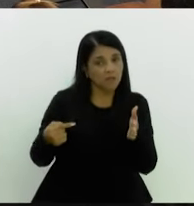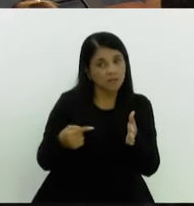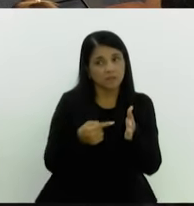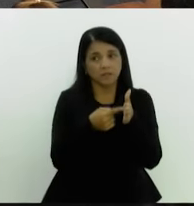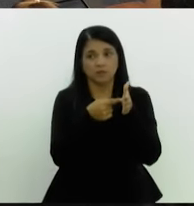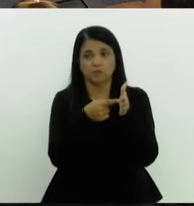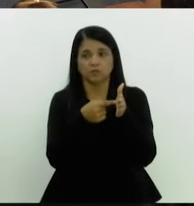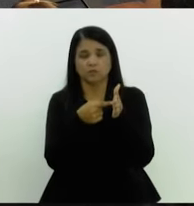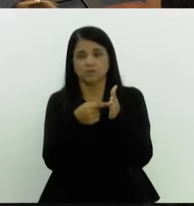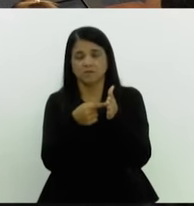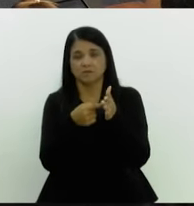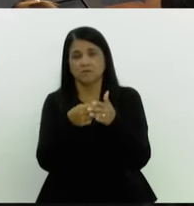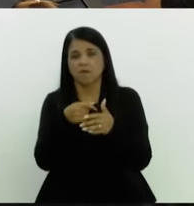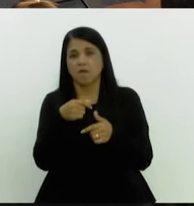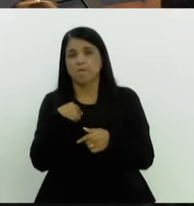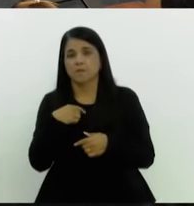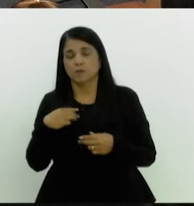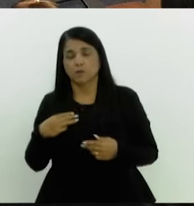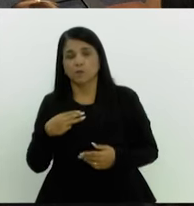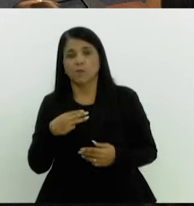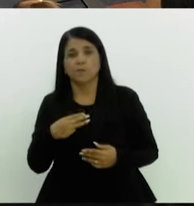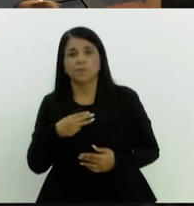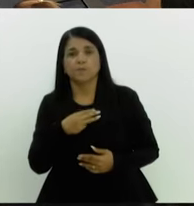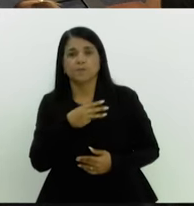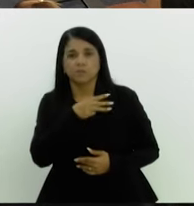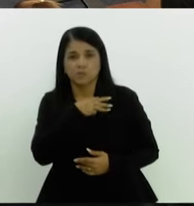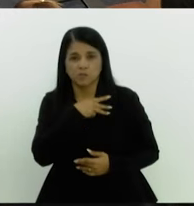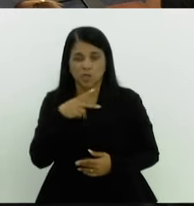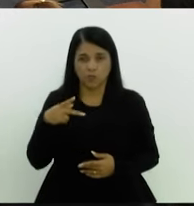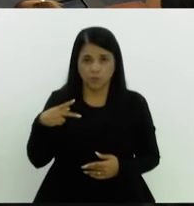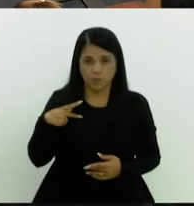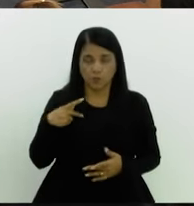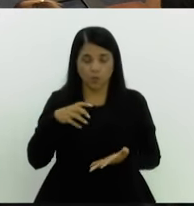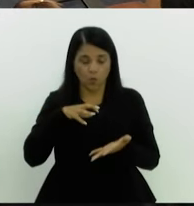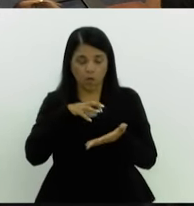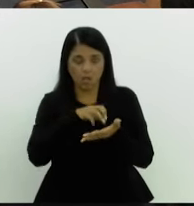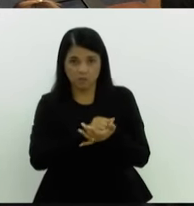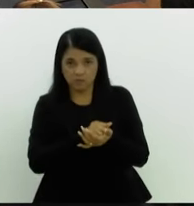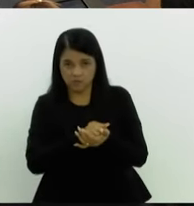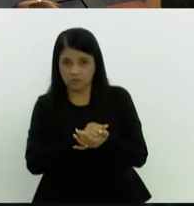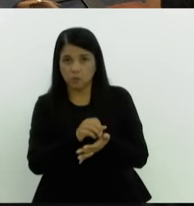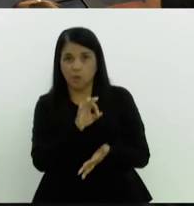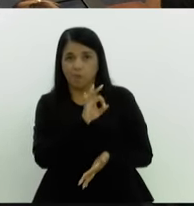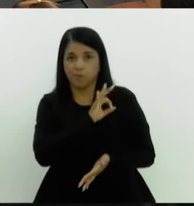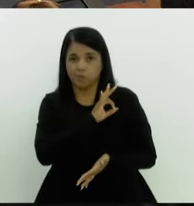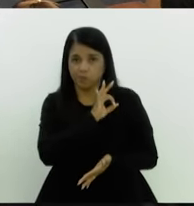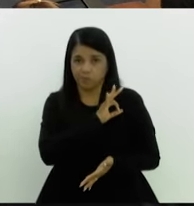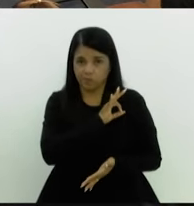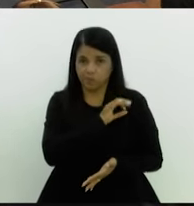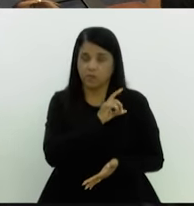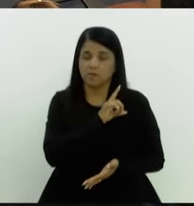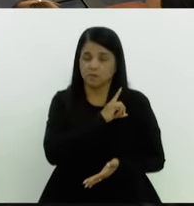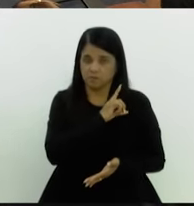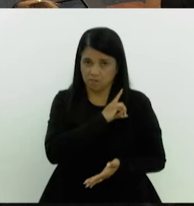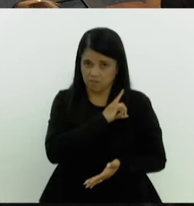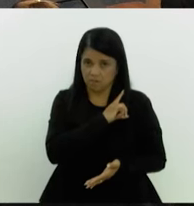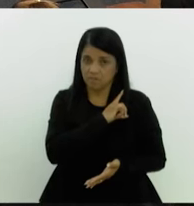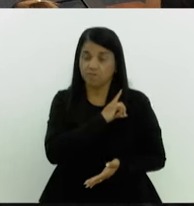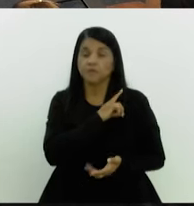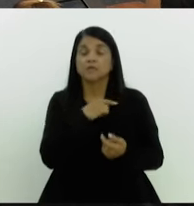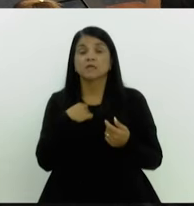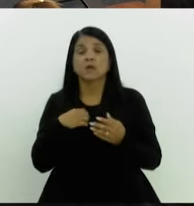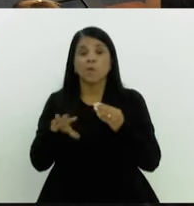né feitas pelo Ministério Público e a os registros de ocorrência feitos nas delegacias de polícia